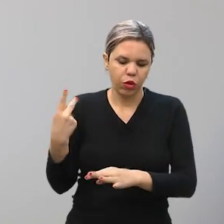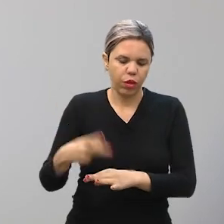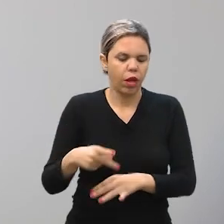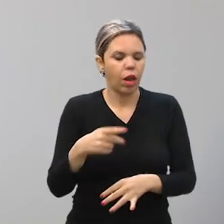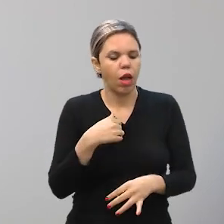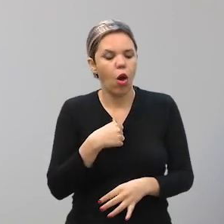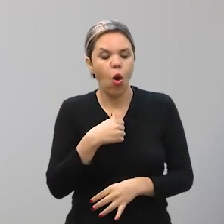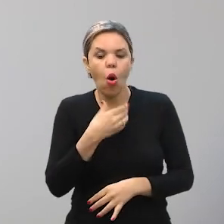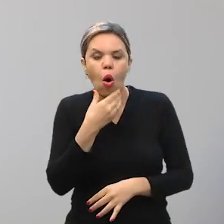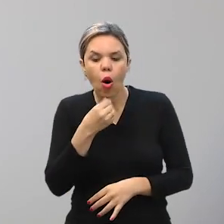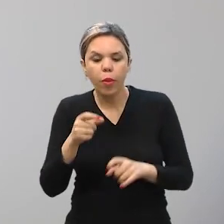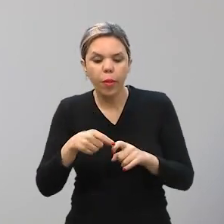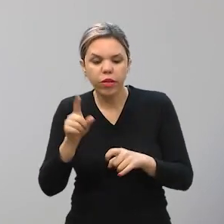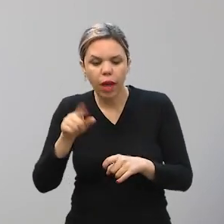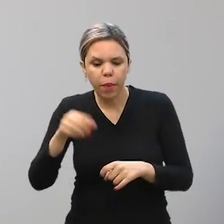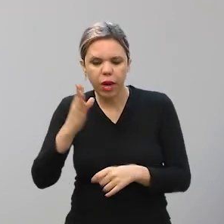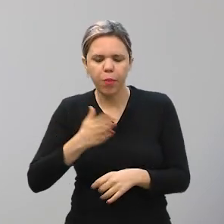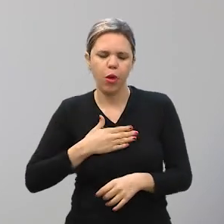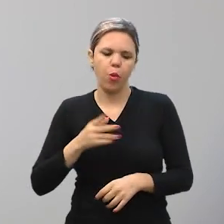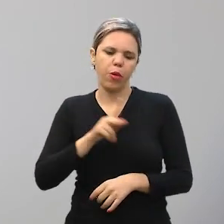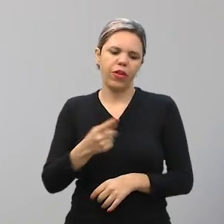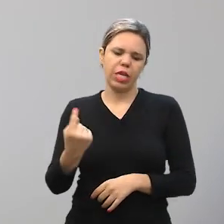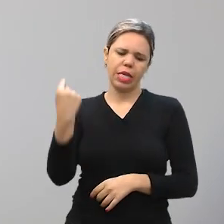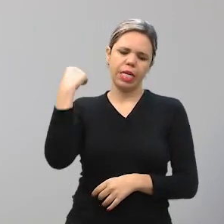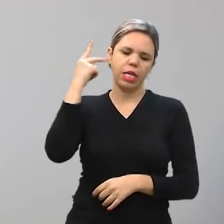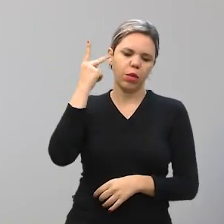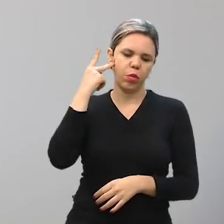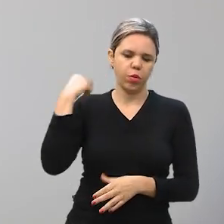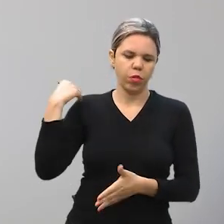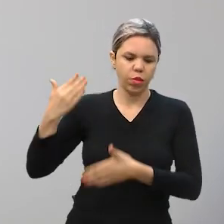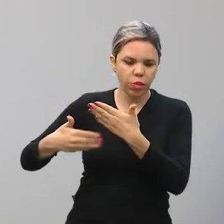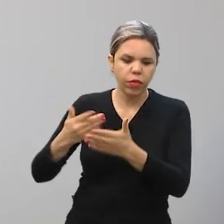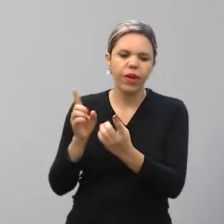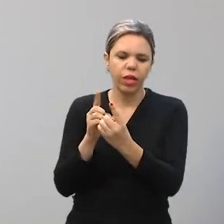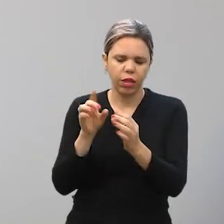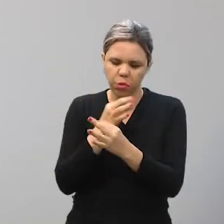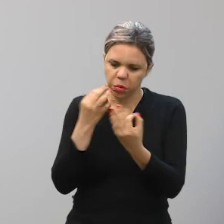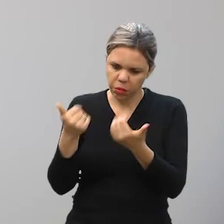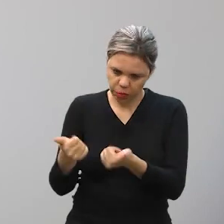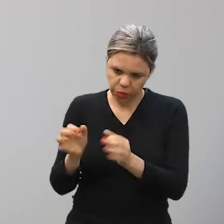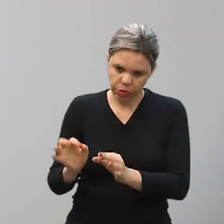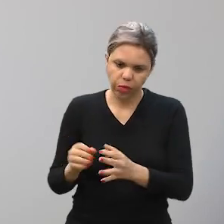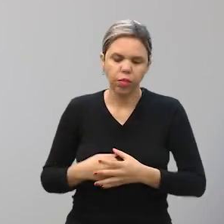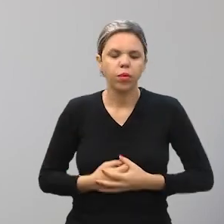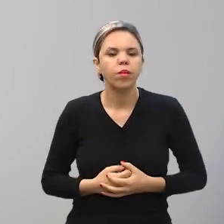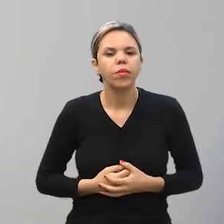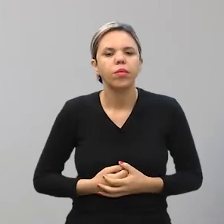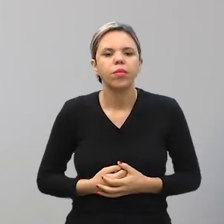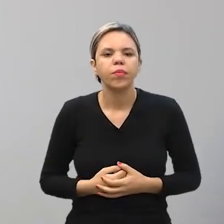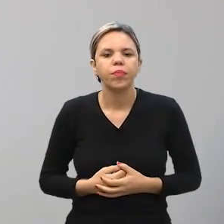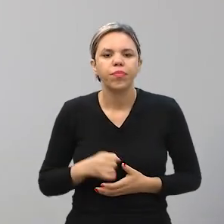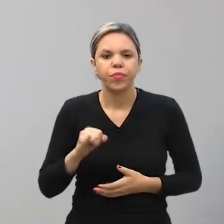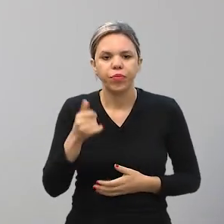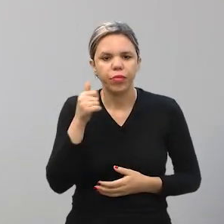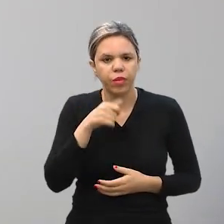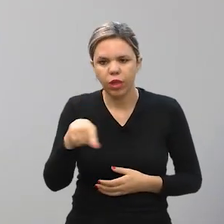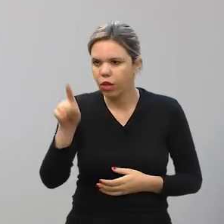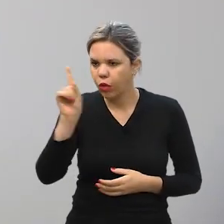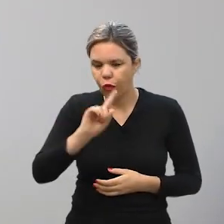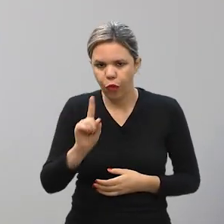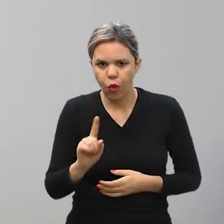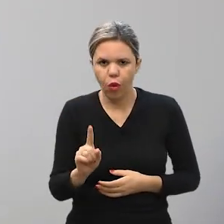ele é brasileiro, foi meu professor lá em São Paulo, então ele vai te atender bem. Se a senhora não